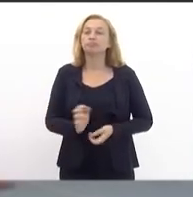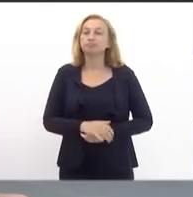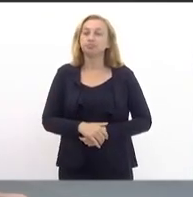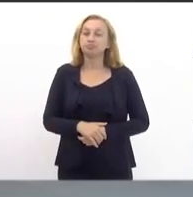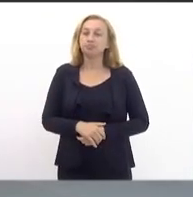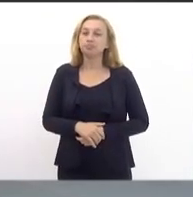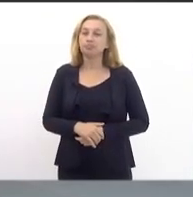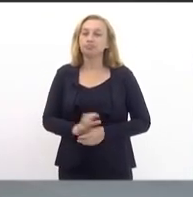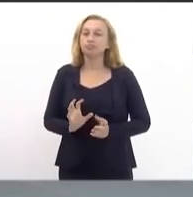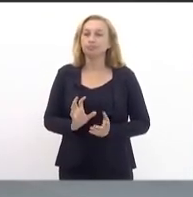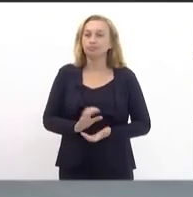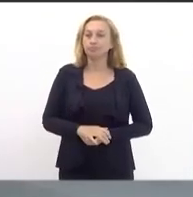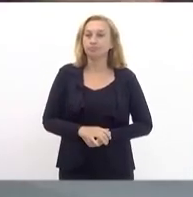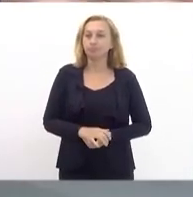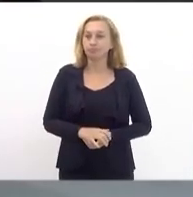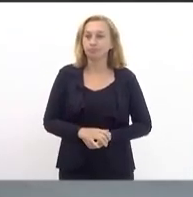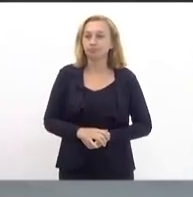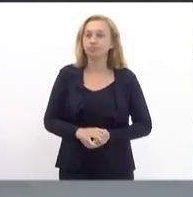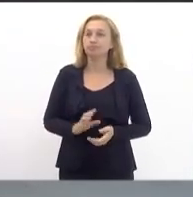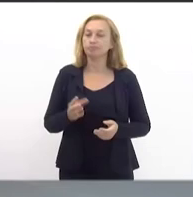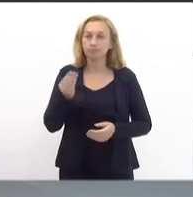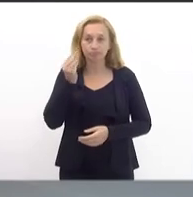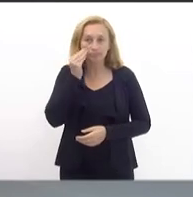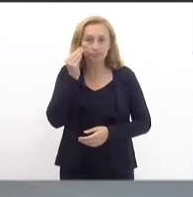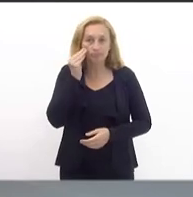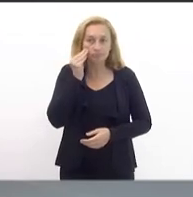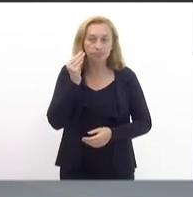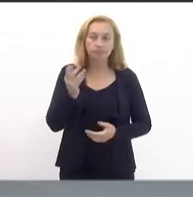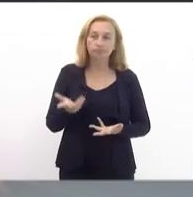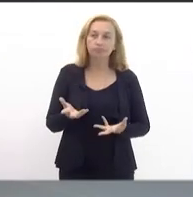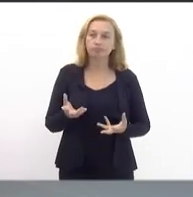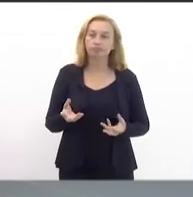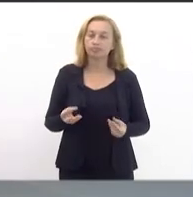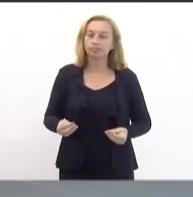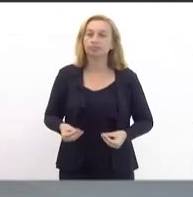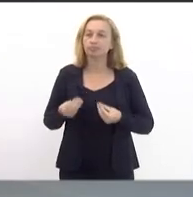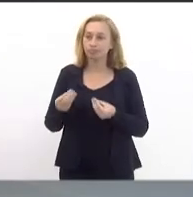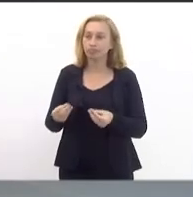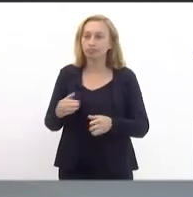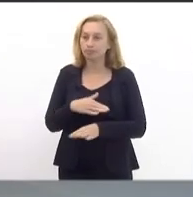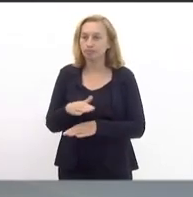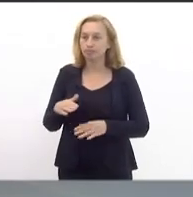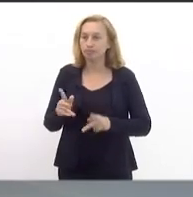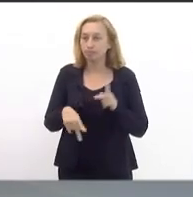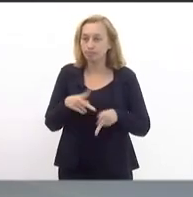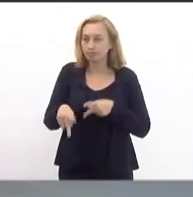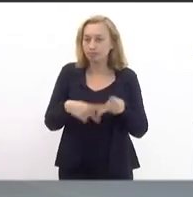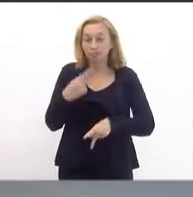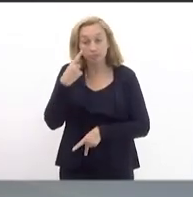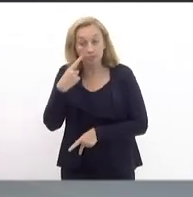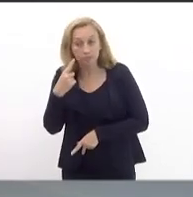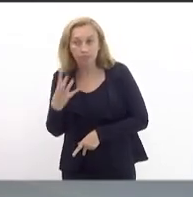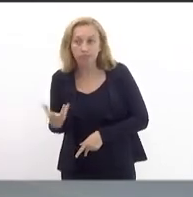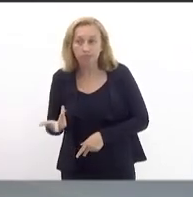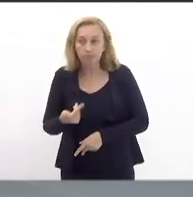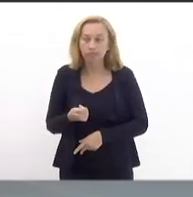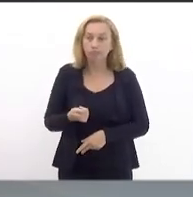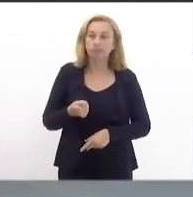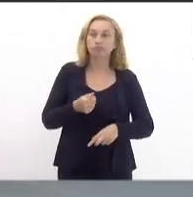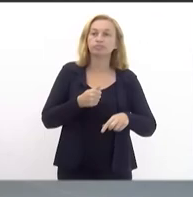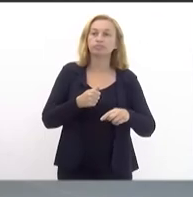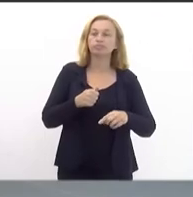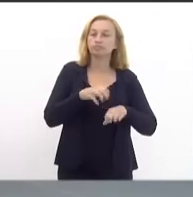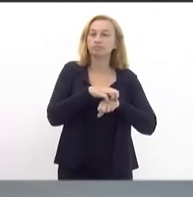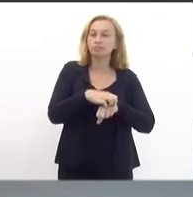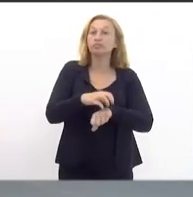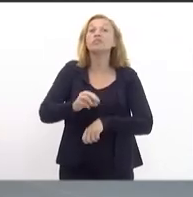para que essa comissão parlamentar que dê oportunidade ao cidadão de ver que o Parlamento Fluminense está preocupado com a qualidade do transporte, até porque